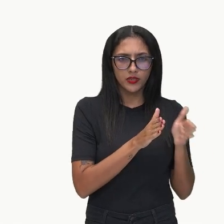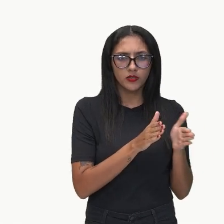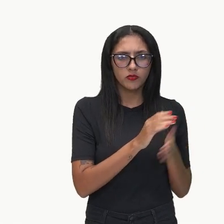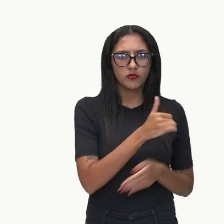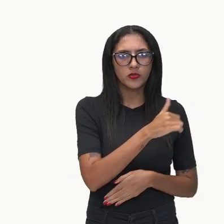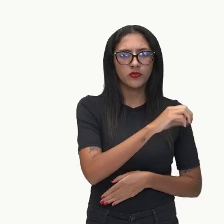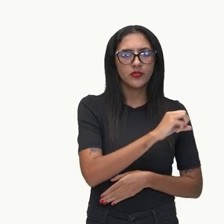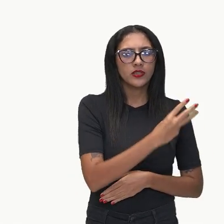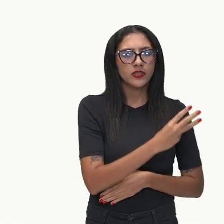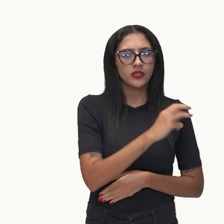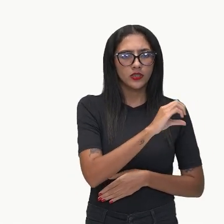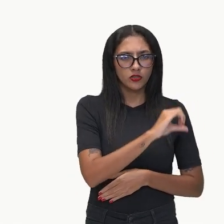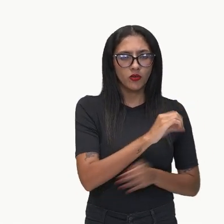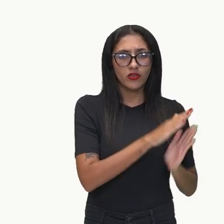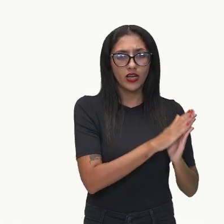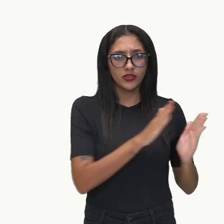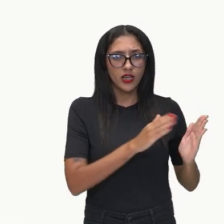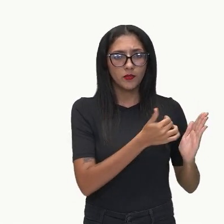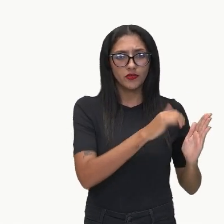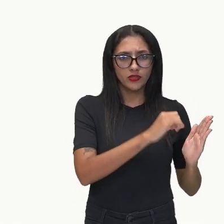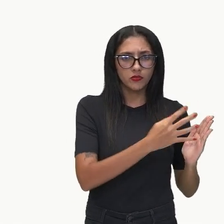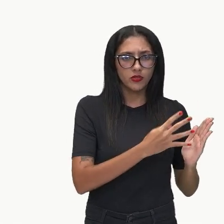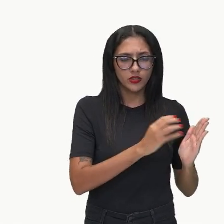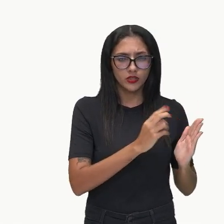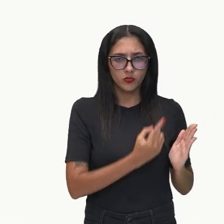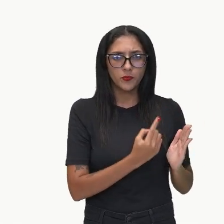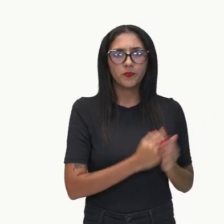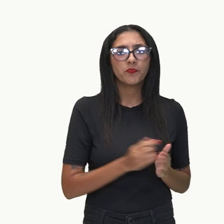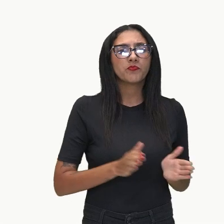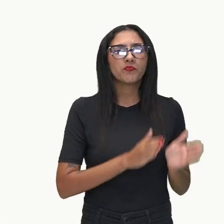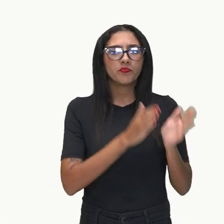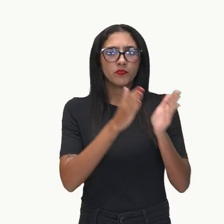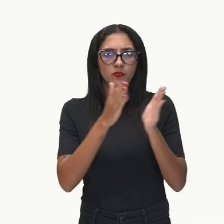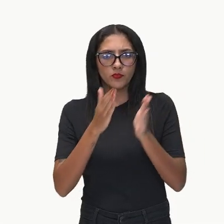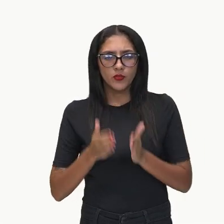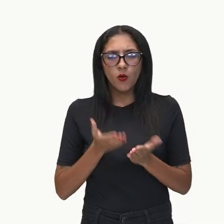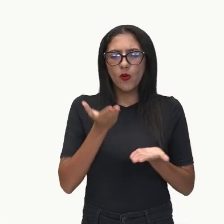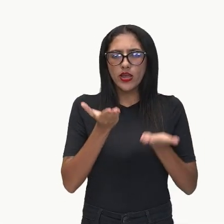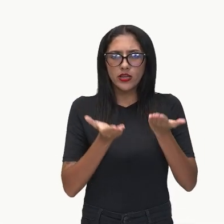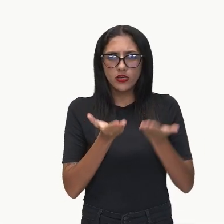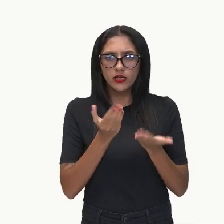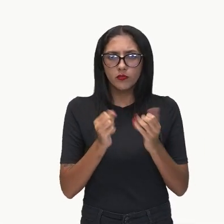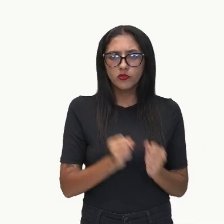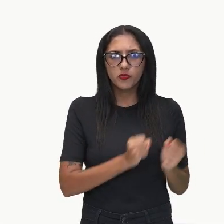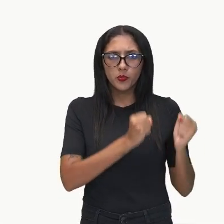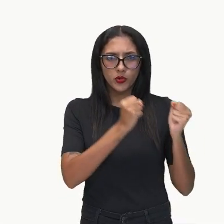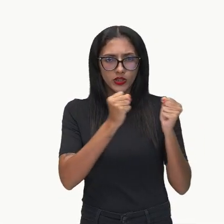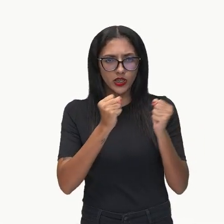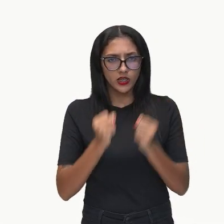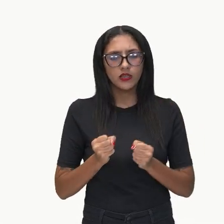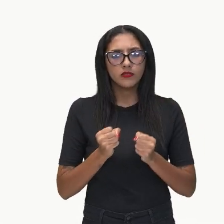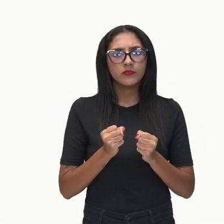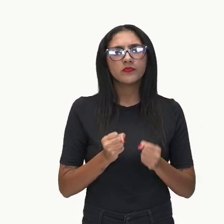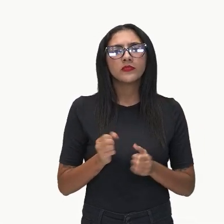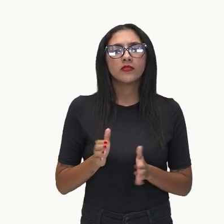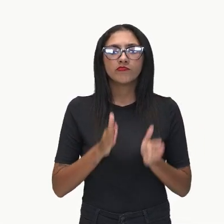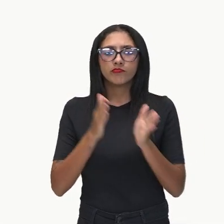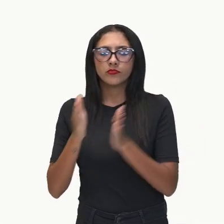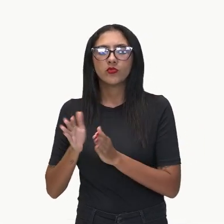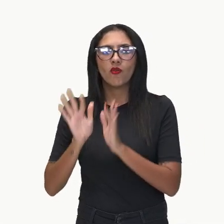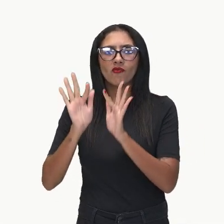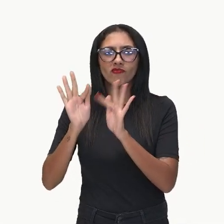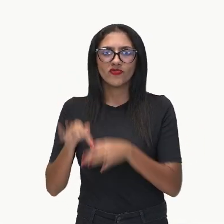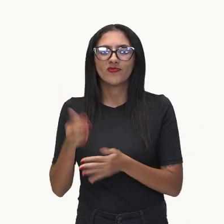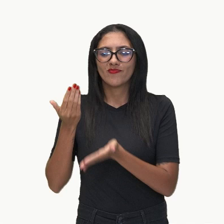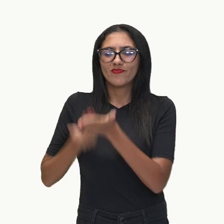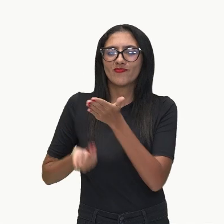1941. Nós tivemos o equilíbrio das forças depois de 1942 a 43 e, por fim, a derrota